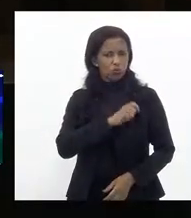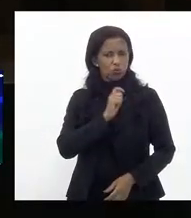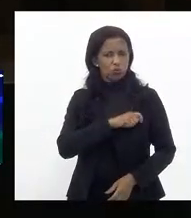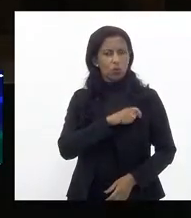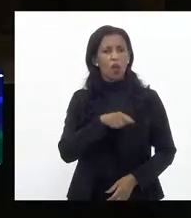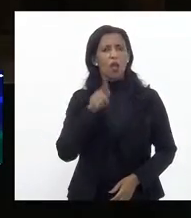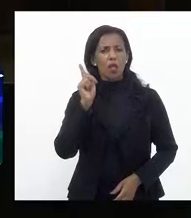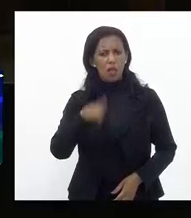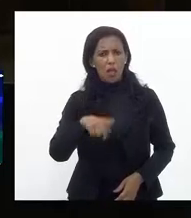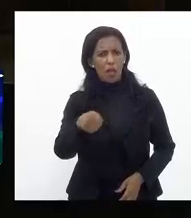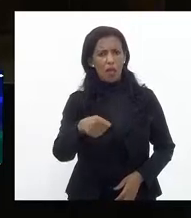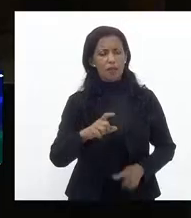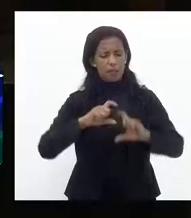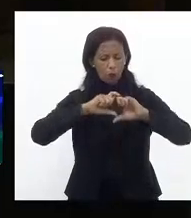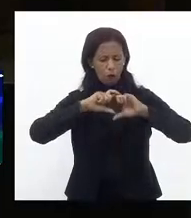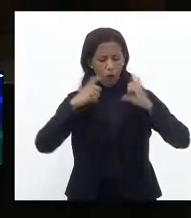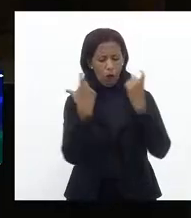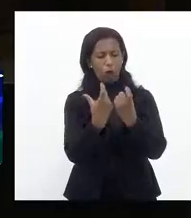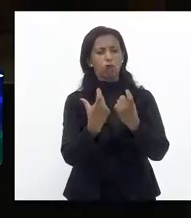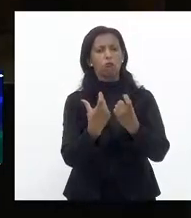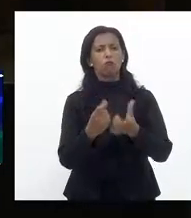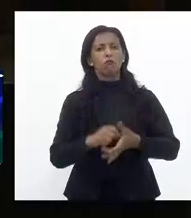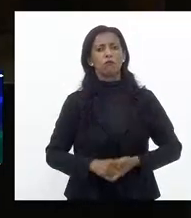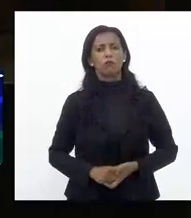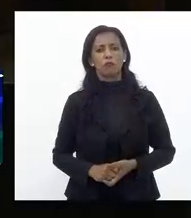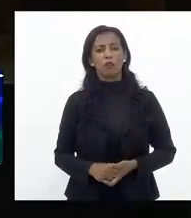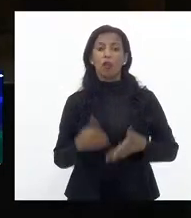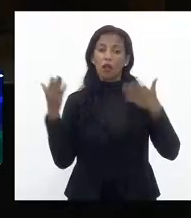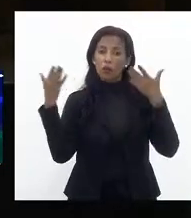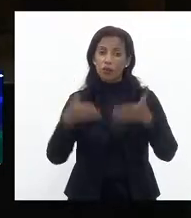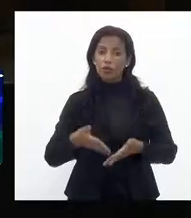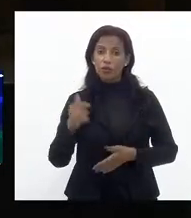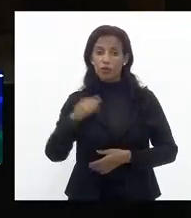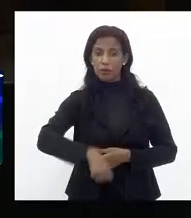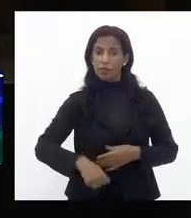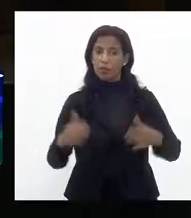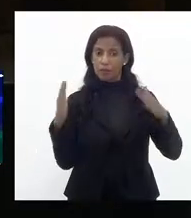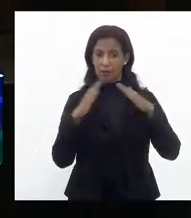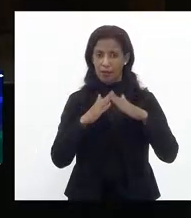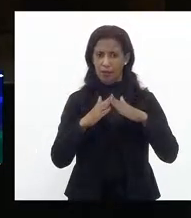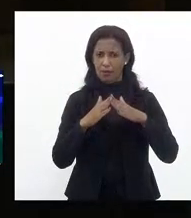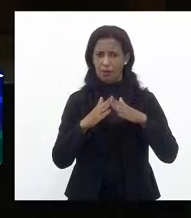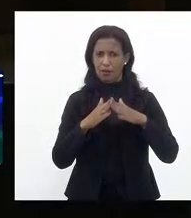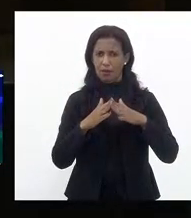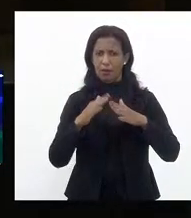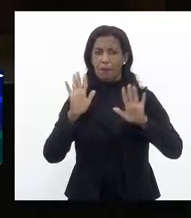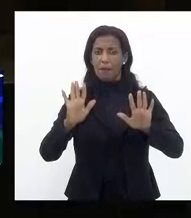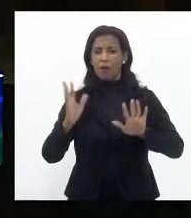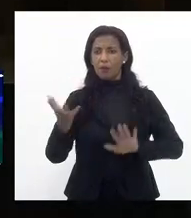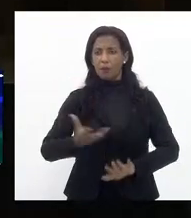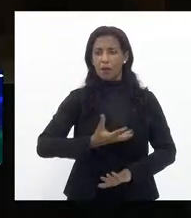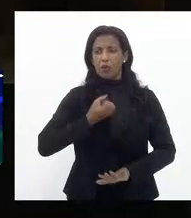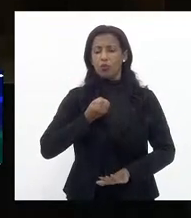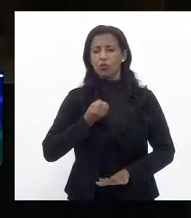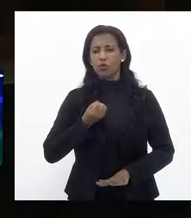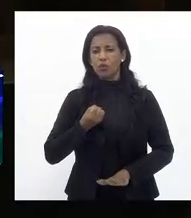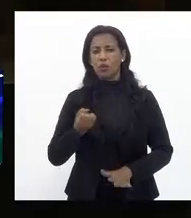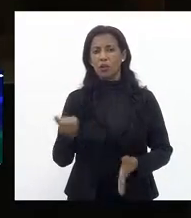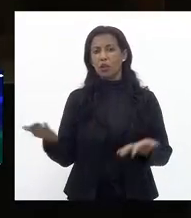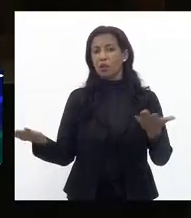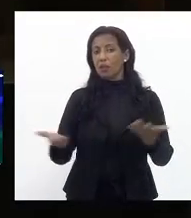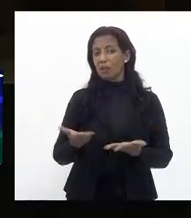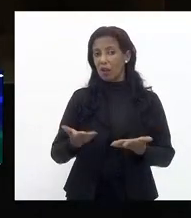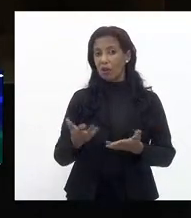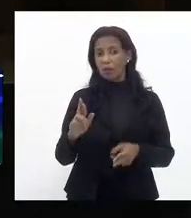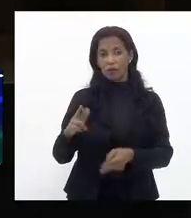é assim que eu rotulo, é o que chegou aqui. Mas o que me assusta, e agora eu vou trazer